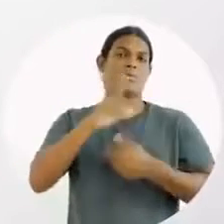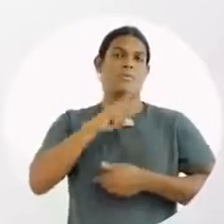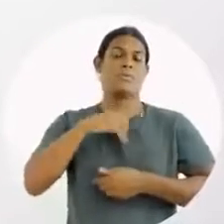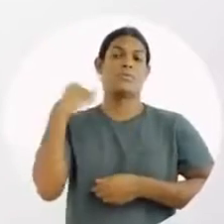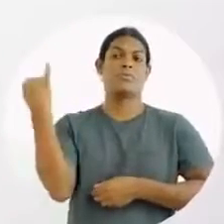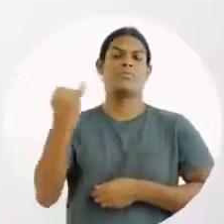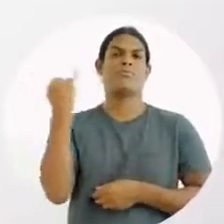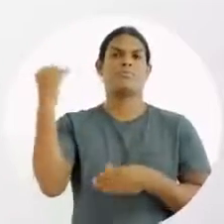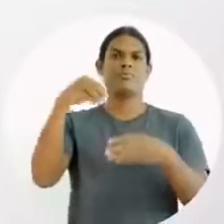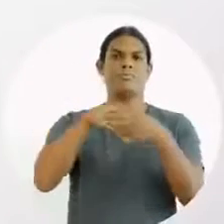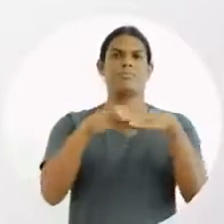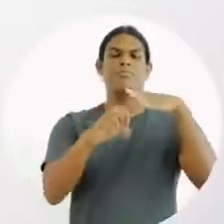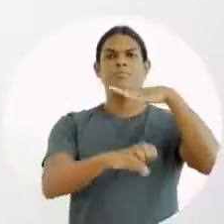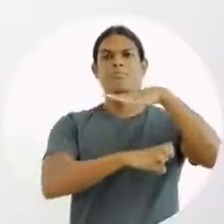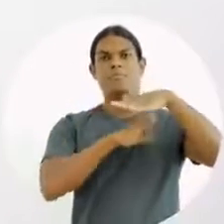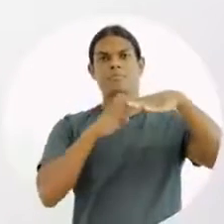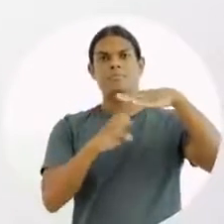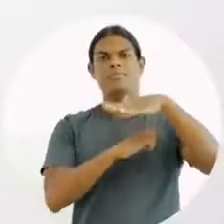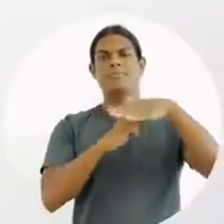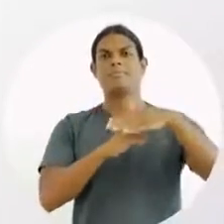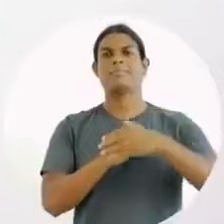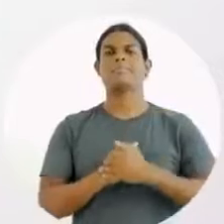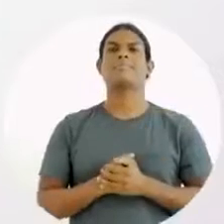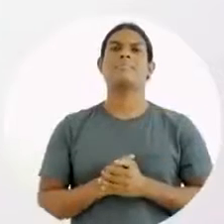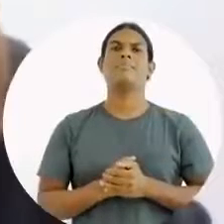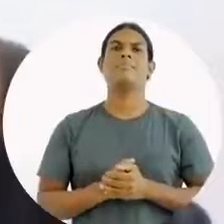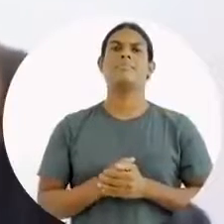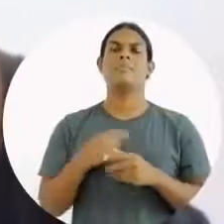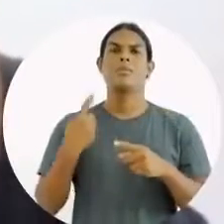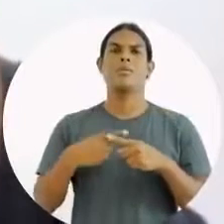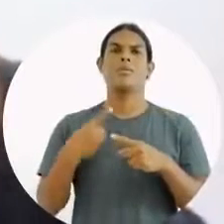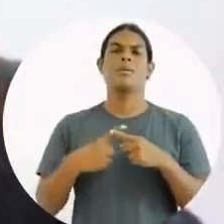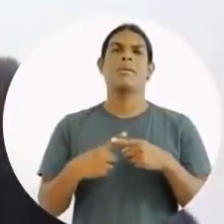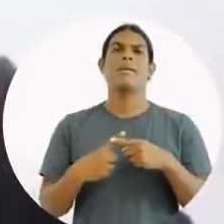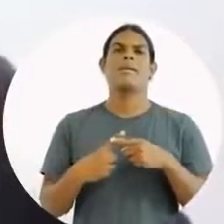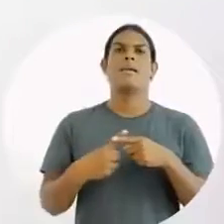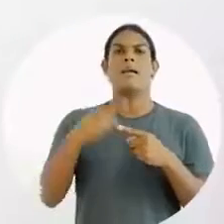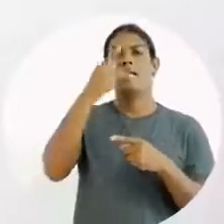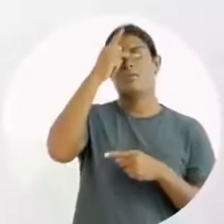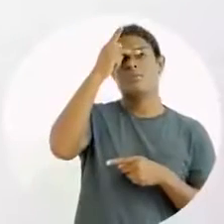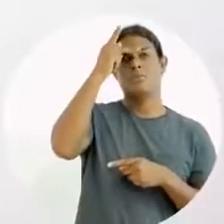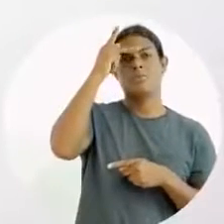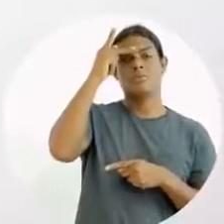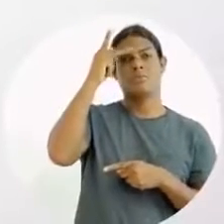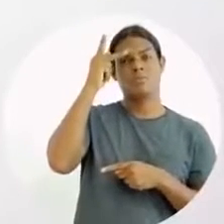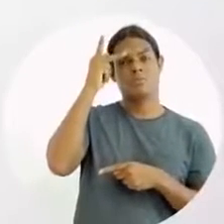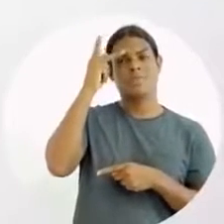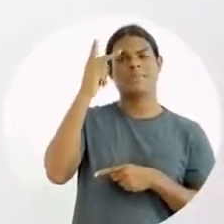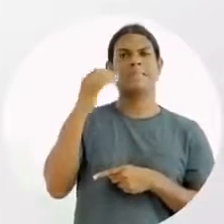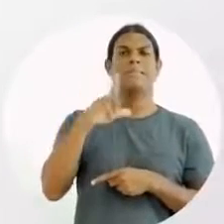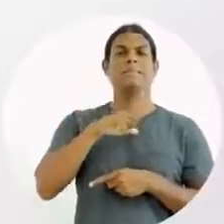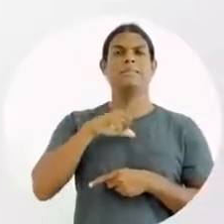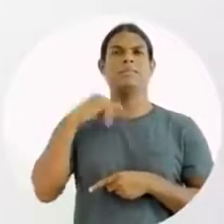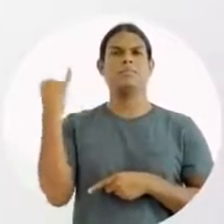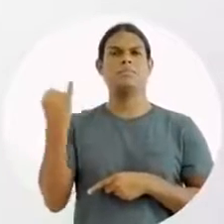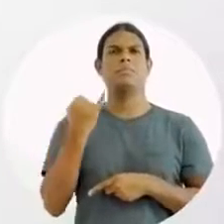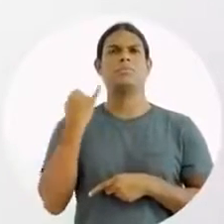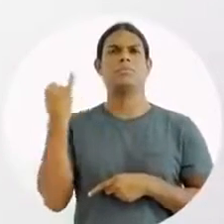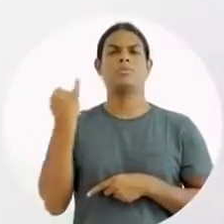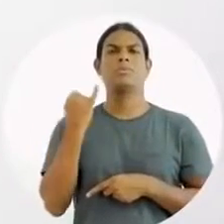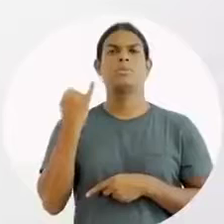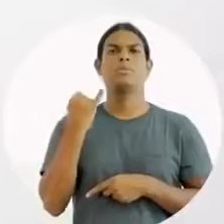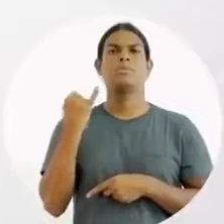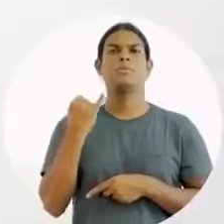as organizações. Então, as pessoas deixam de ser simplesmente recursos e passam a ser importantes